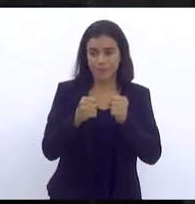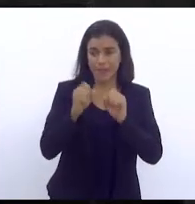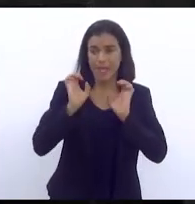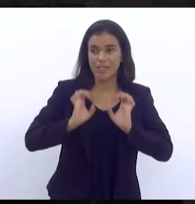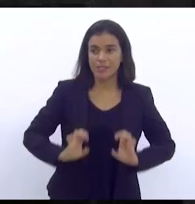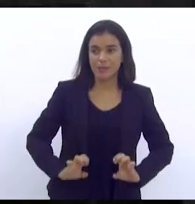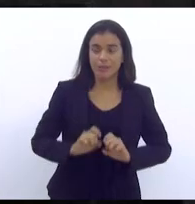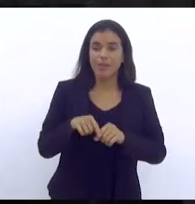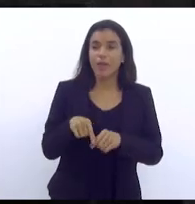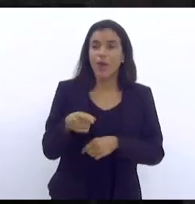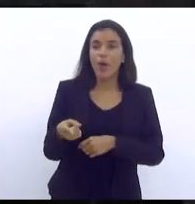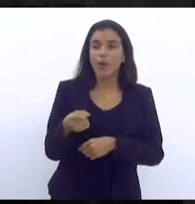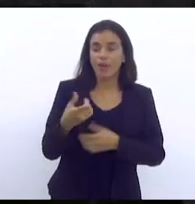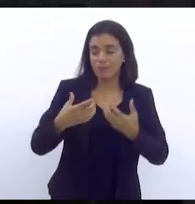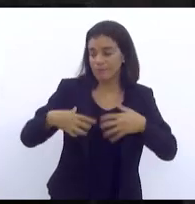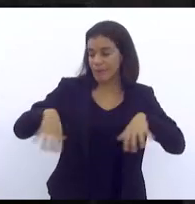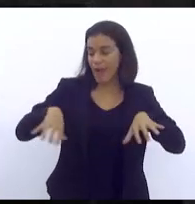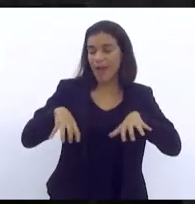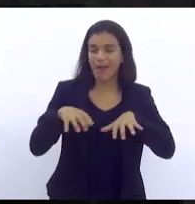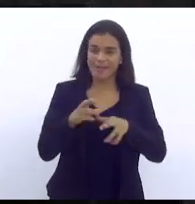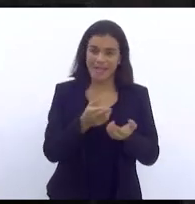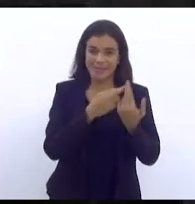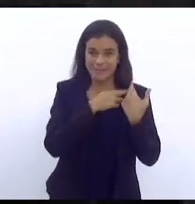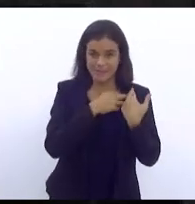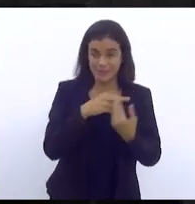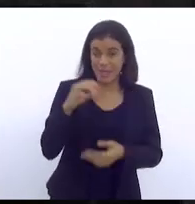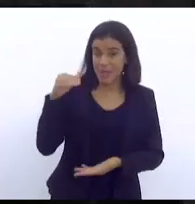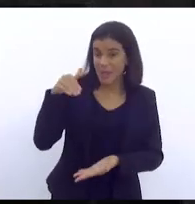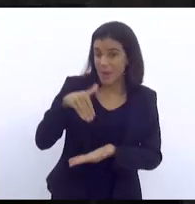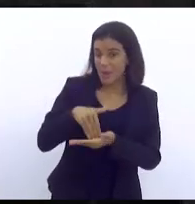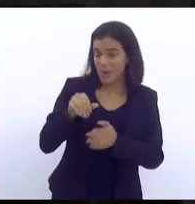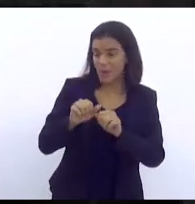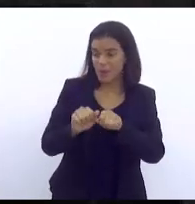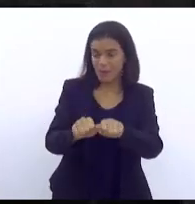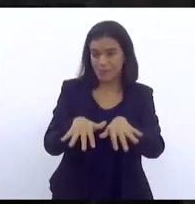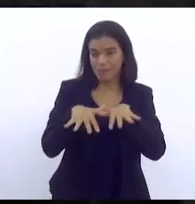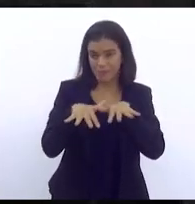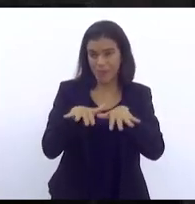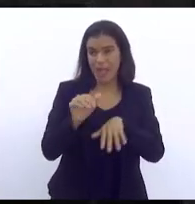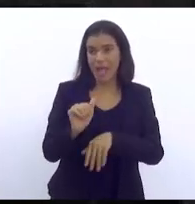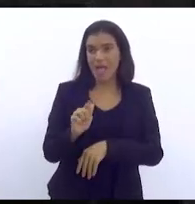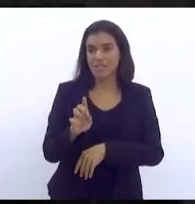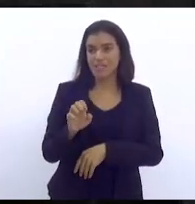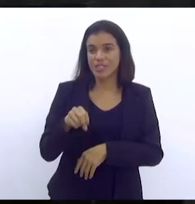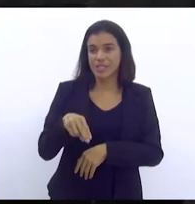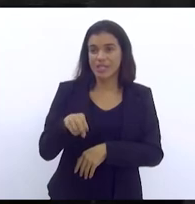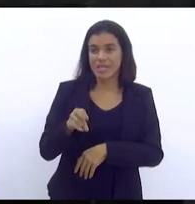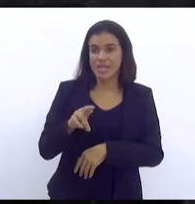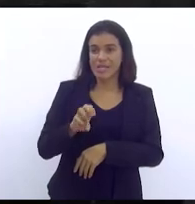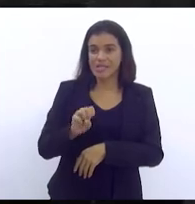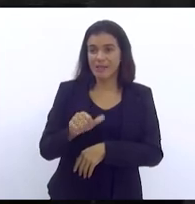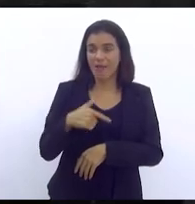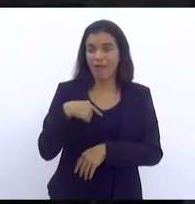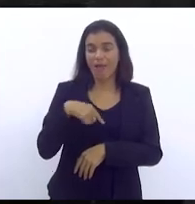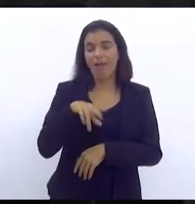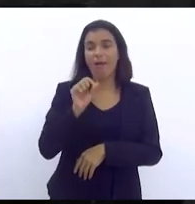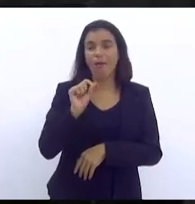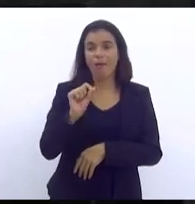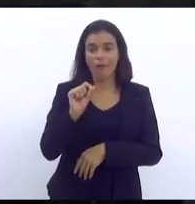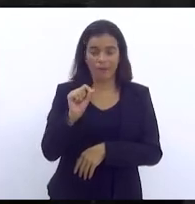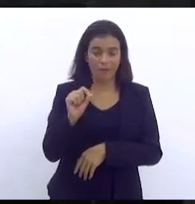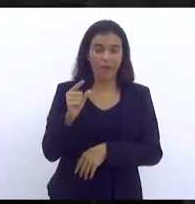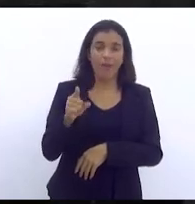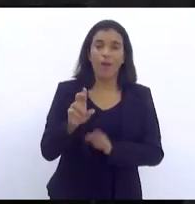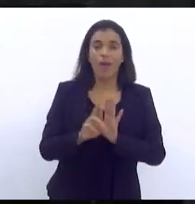fragmentação de responsabilidades então é na última audiência pública a gente ouviu a Gena dizer aqui que é cara crachá a gente ouve